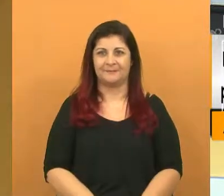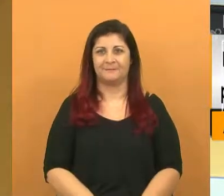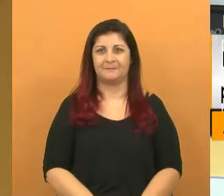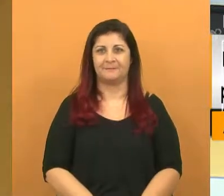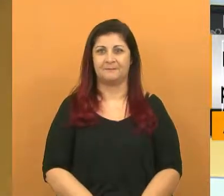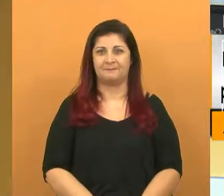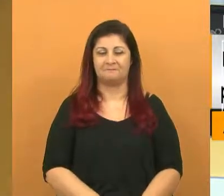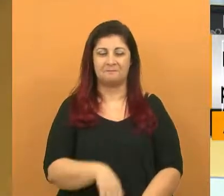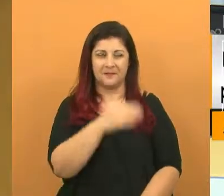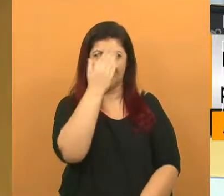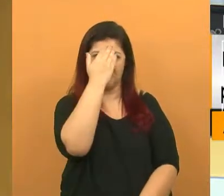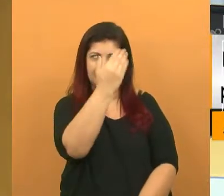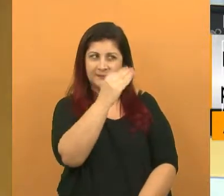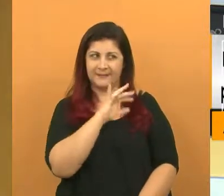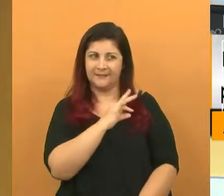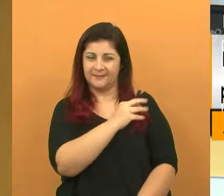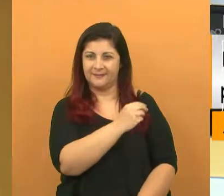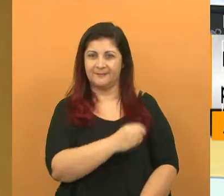Obrigado a todos.